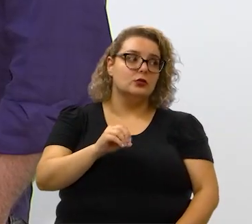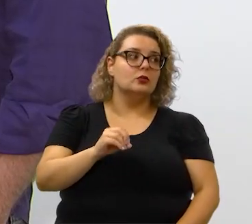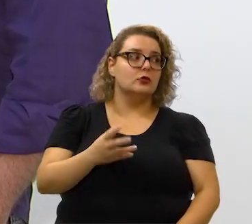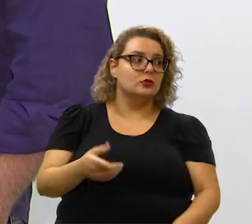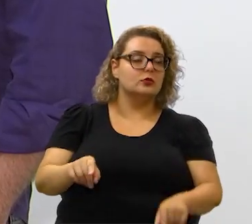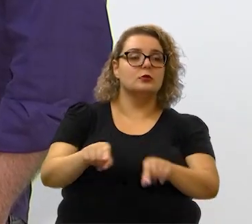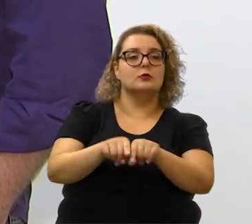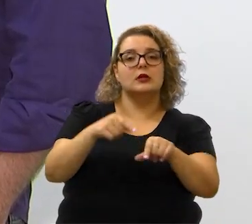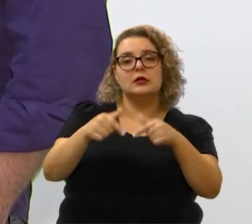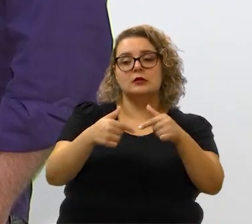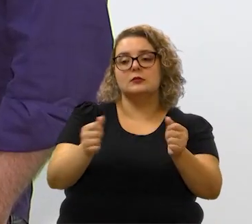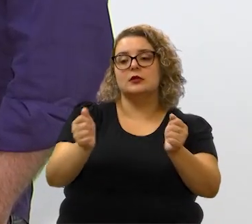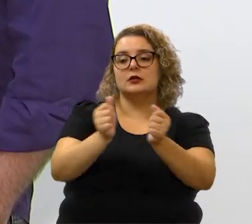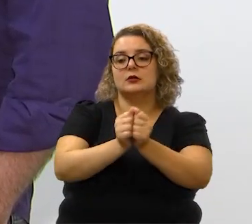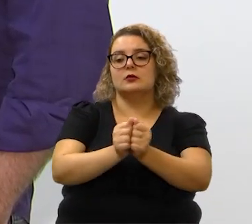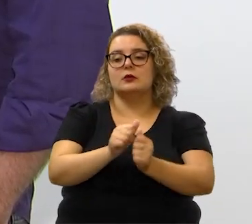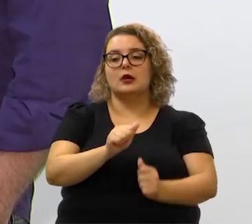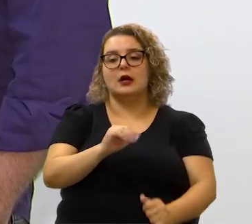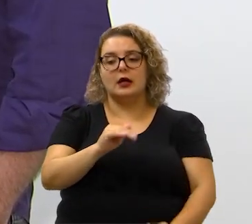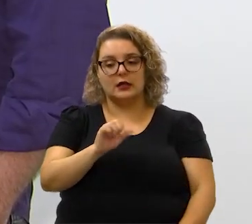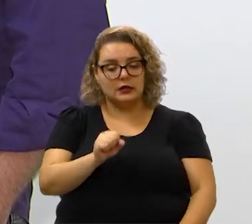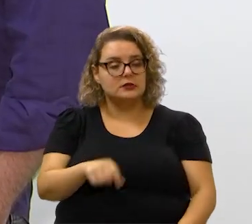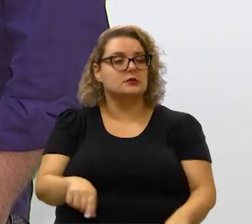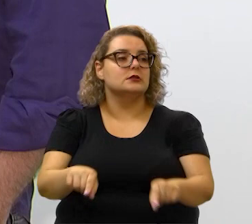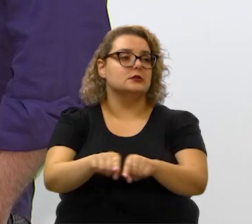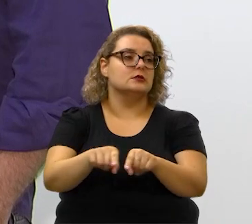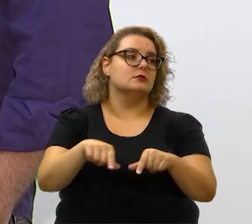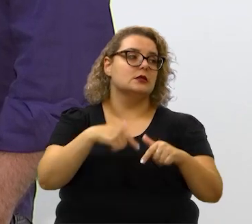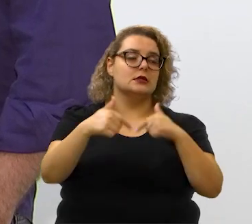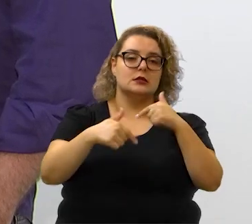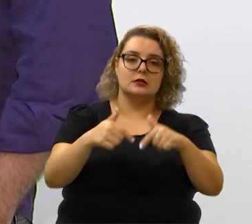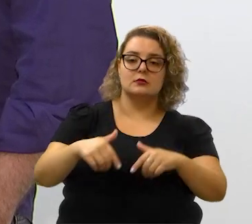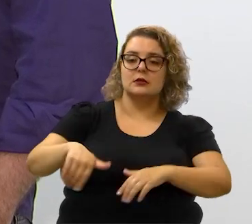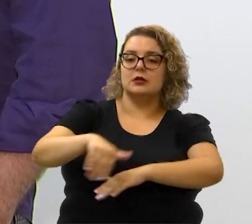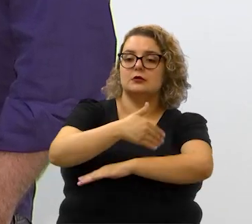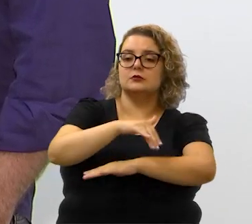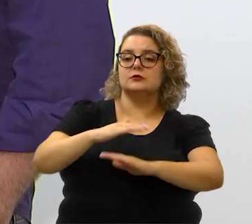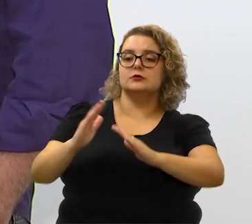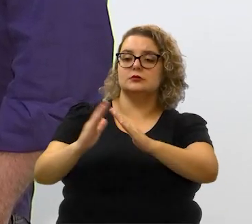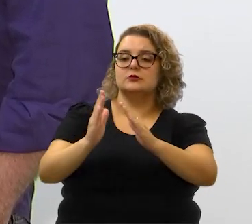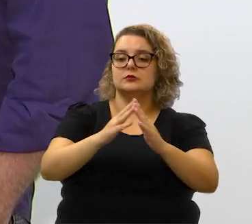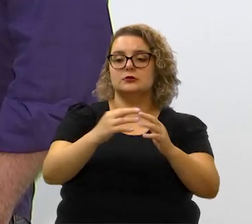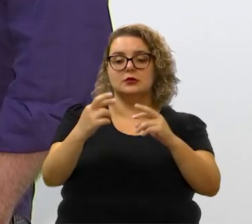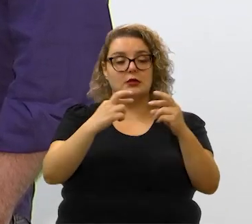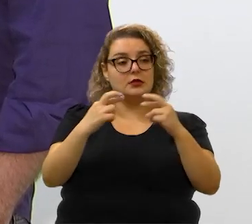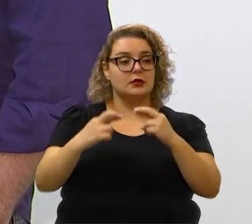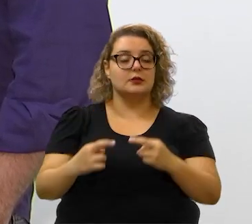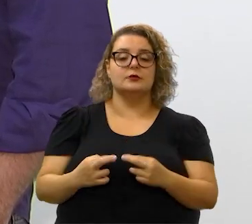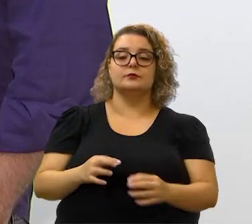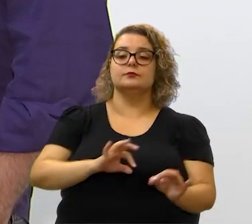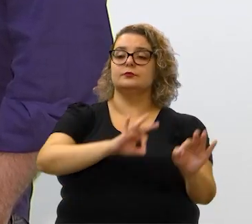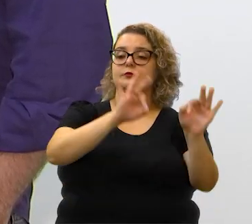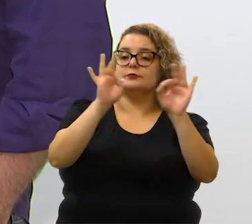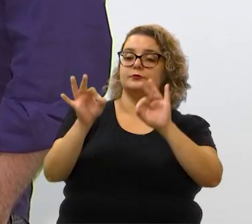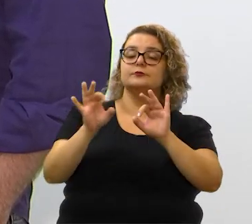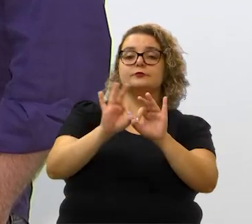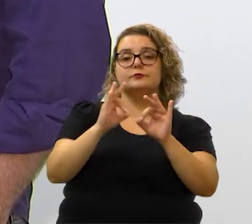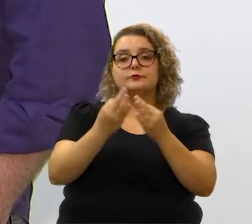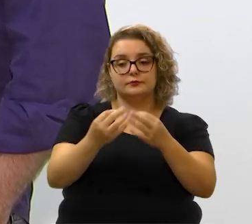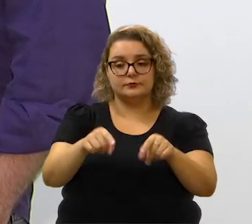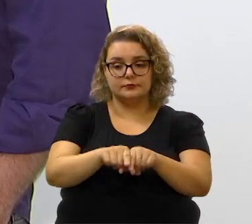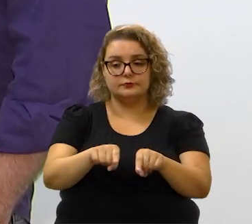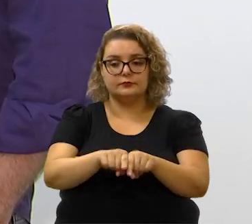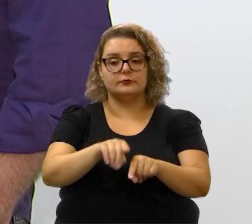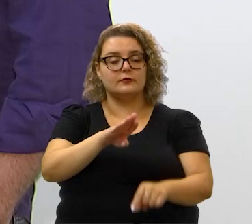gente trabalha em conjunto com os ACAs, né, que também está fazendo esse trabalho na rua, nos domicílios. A gente acompanha